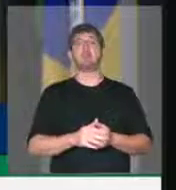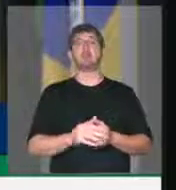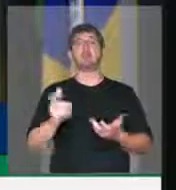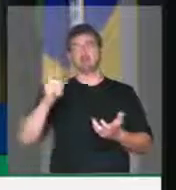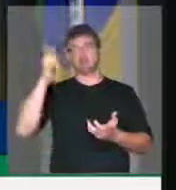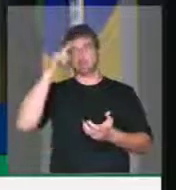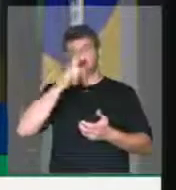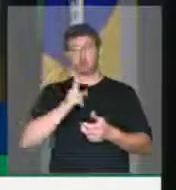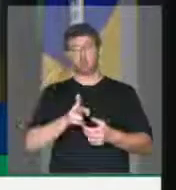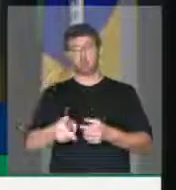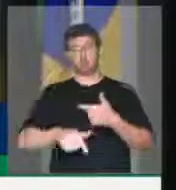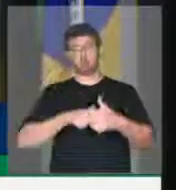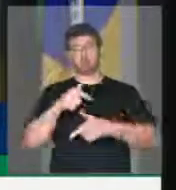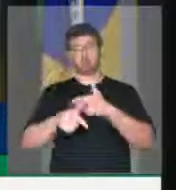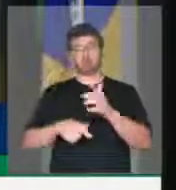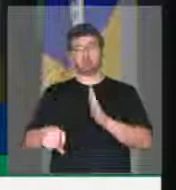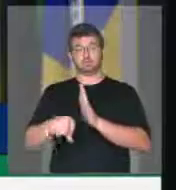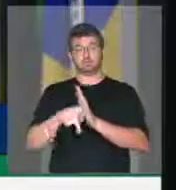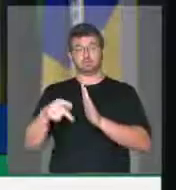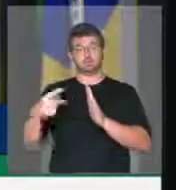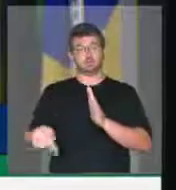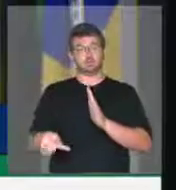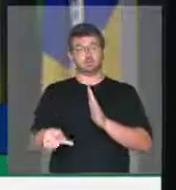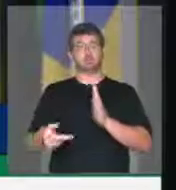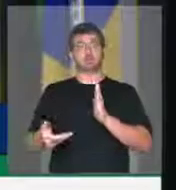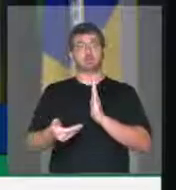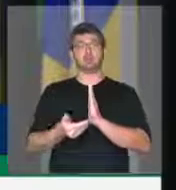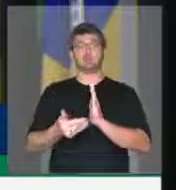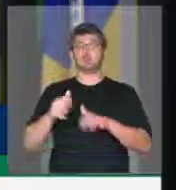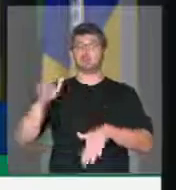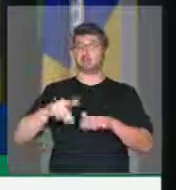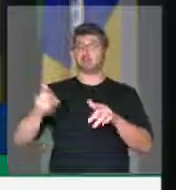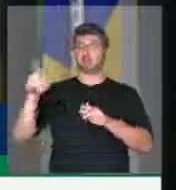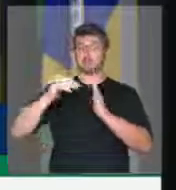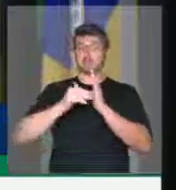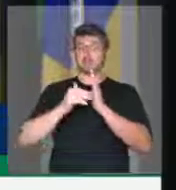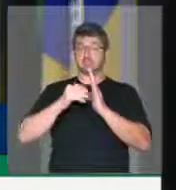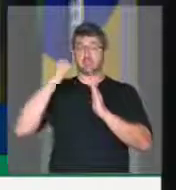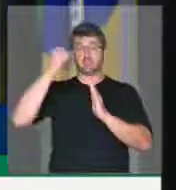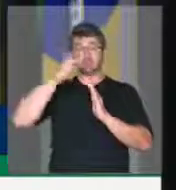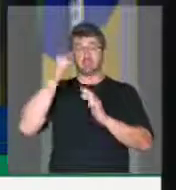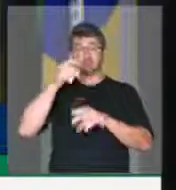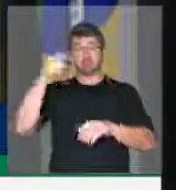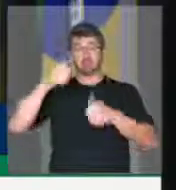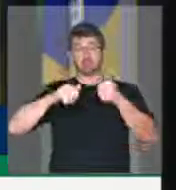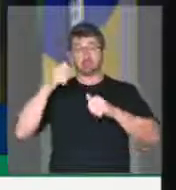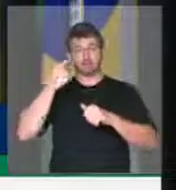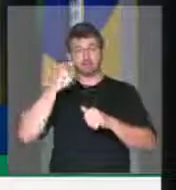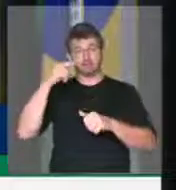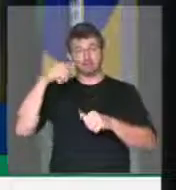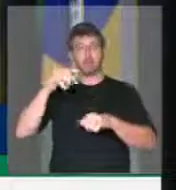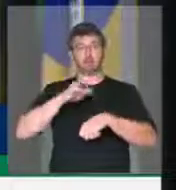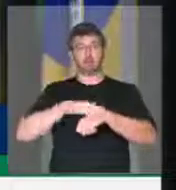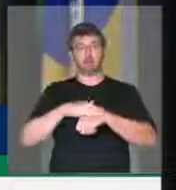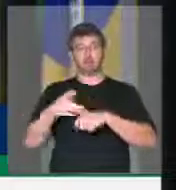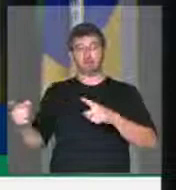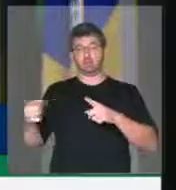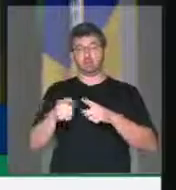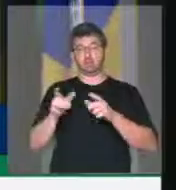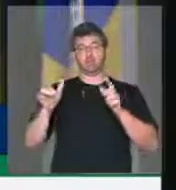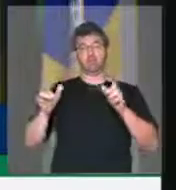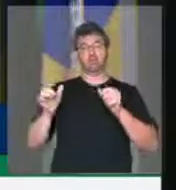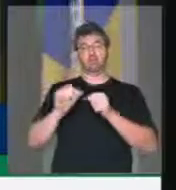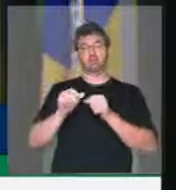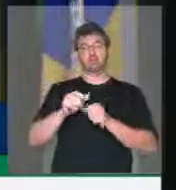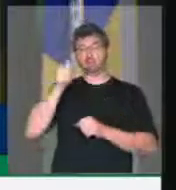dificultar o andamento da pauta. Suspeito que o Senado terá de apreciar e aprovar os exíguos prazos que ele costuma deixar à